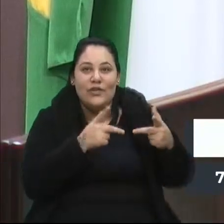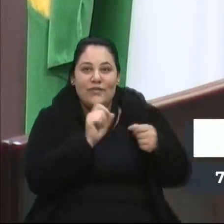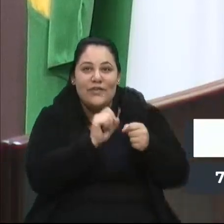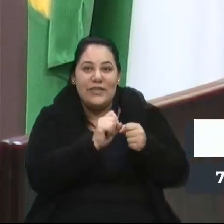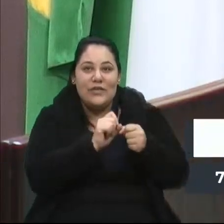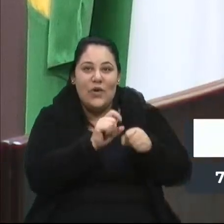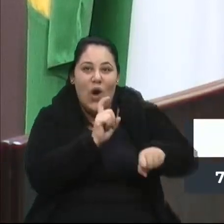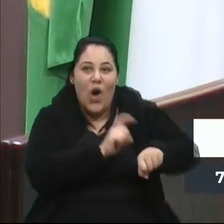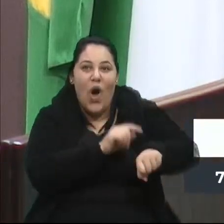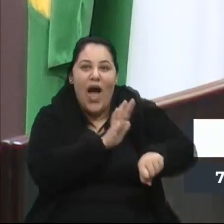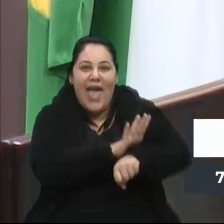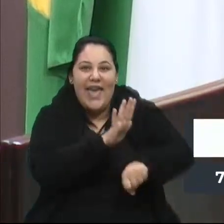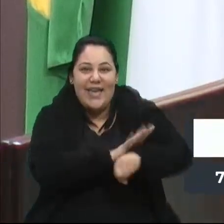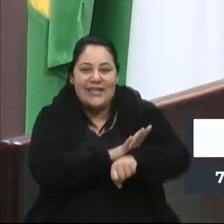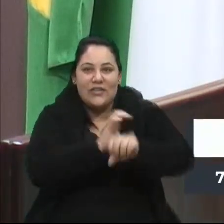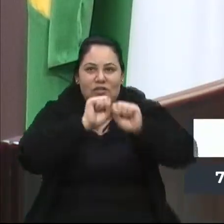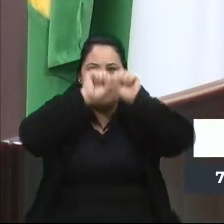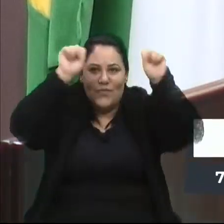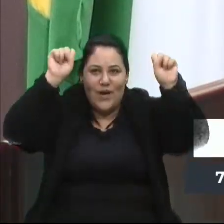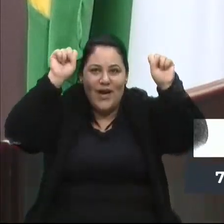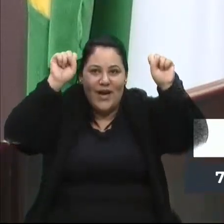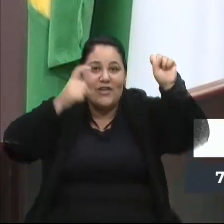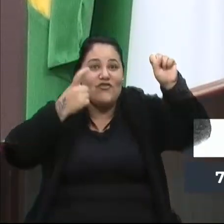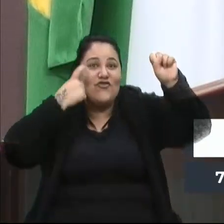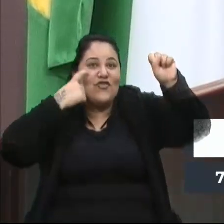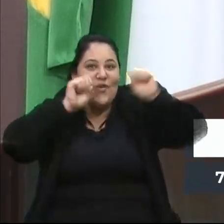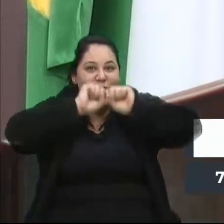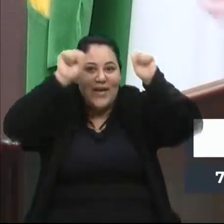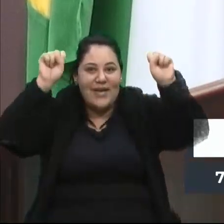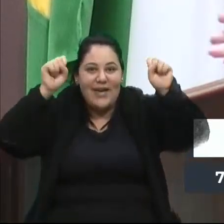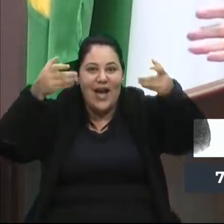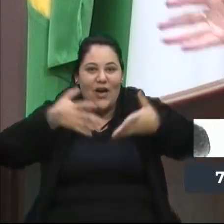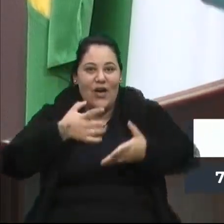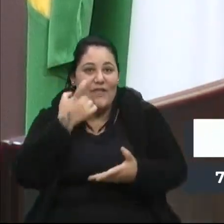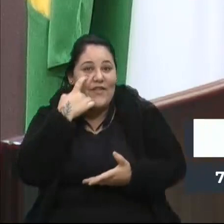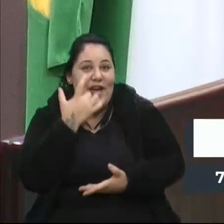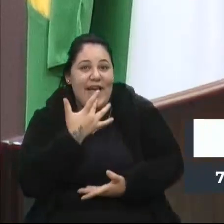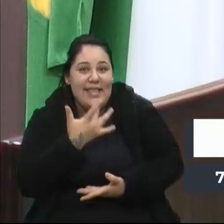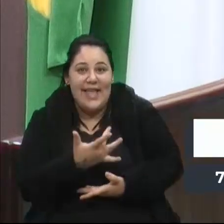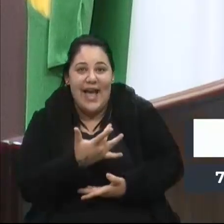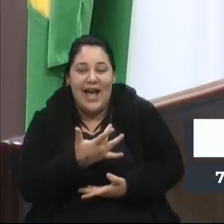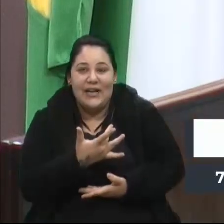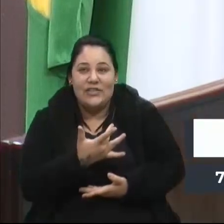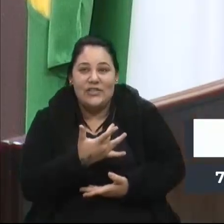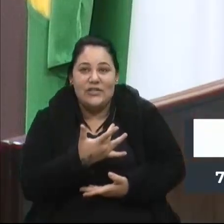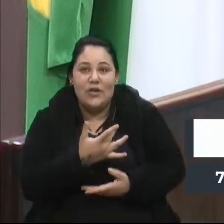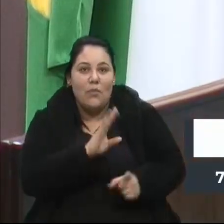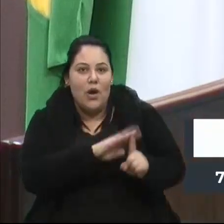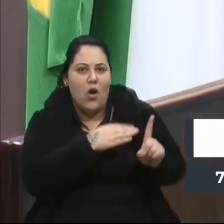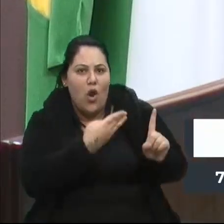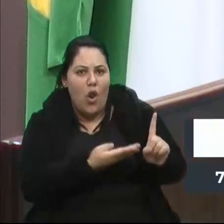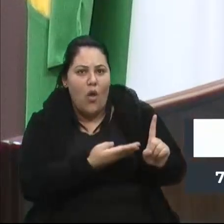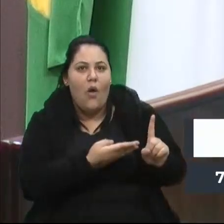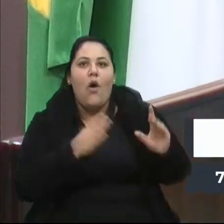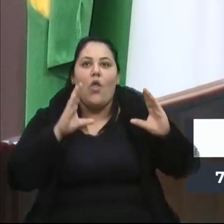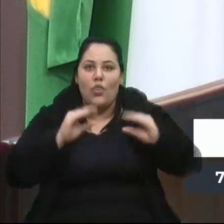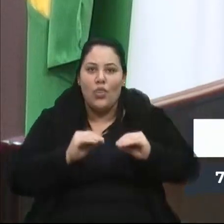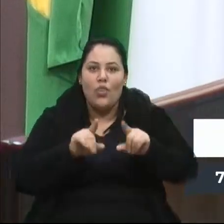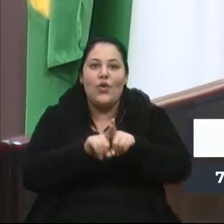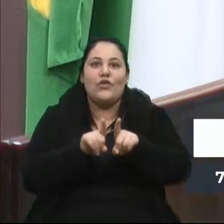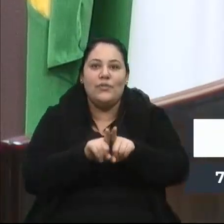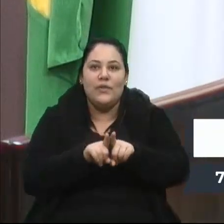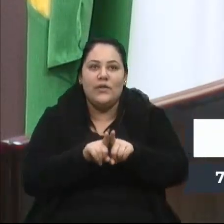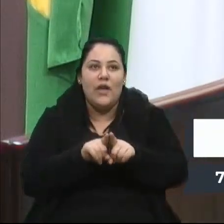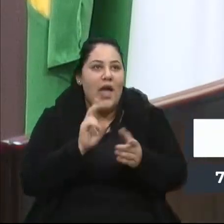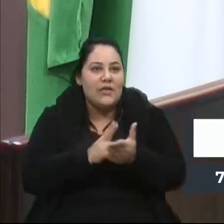vendo agora aqui de manhã, a gente viu de manhã, está vendo agora de tarde, e numa solene que vai ter à noite, a gente vê sempre as mesmas